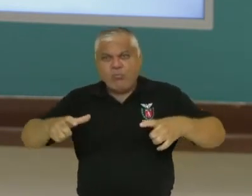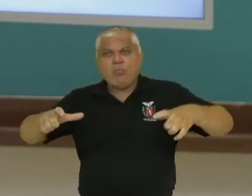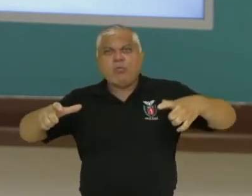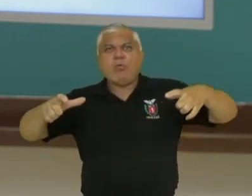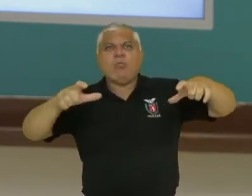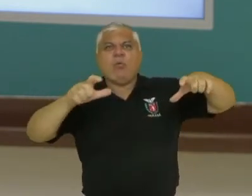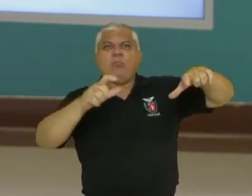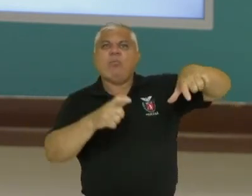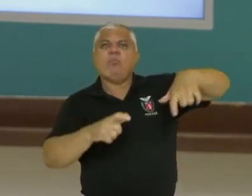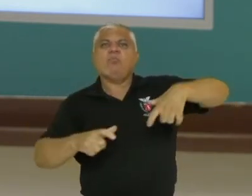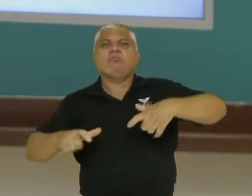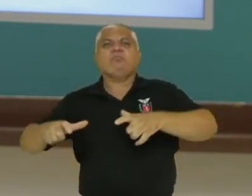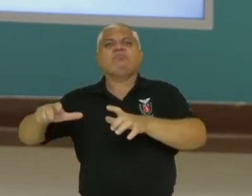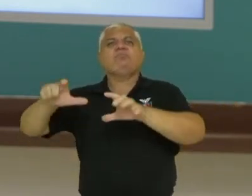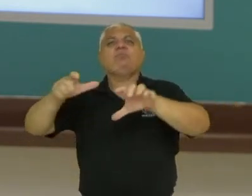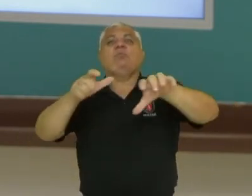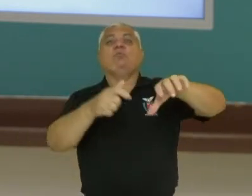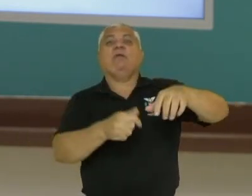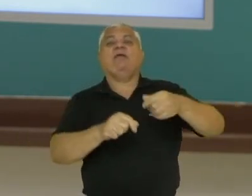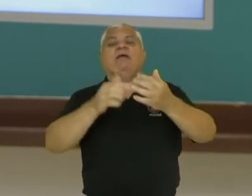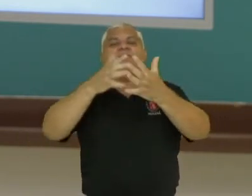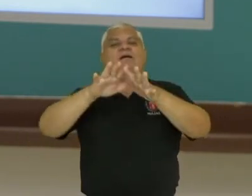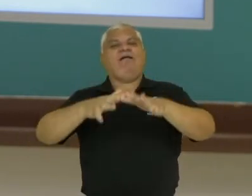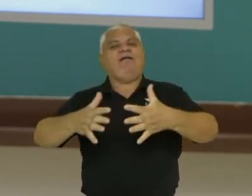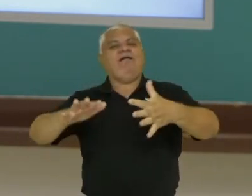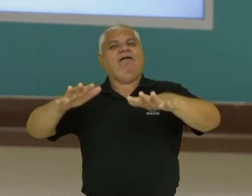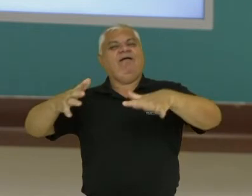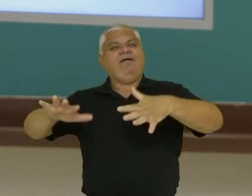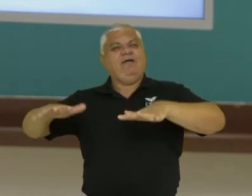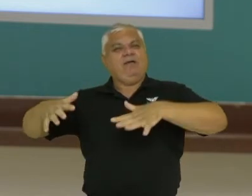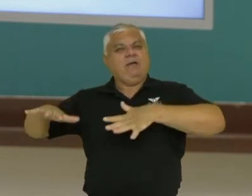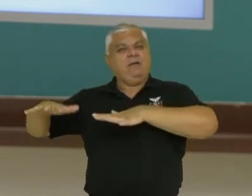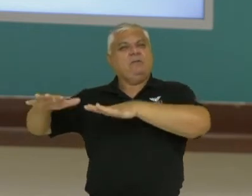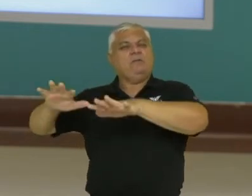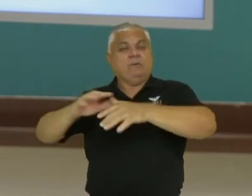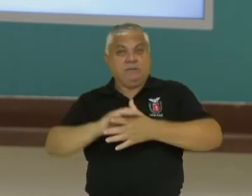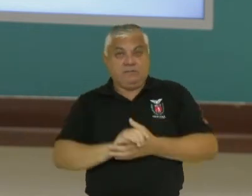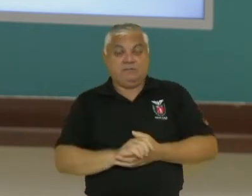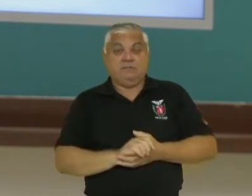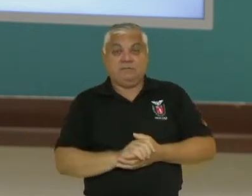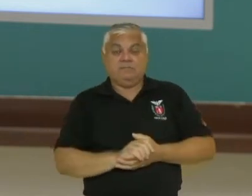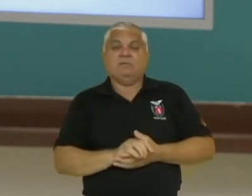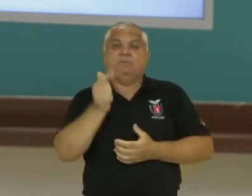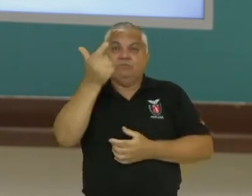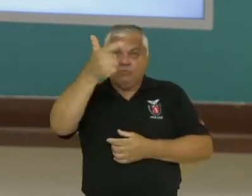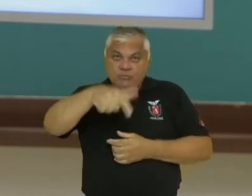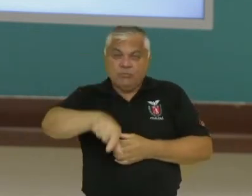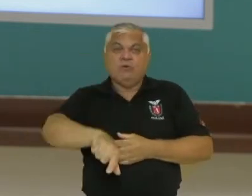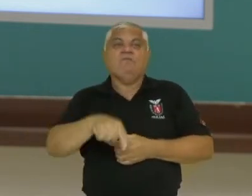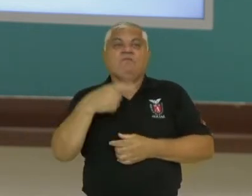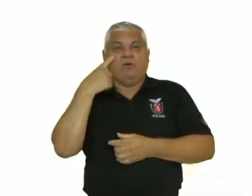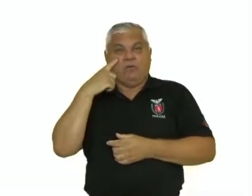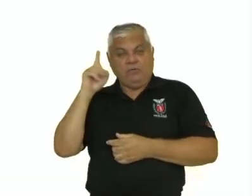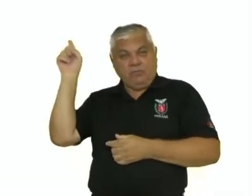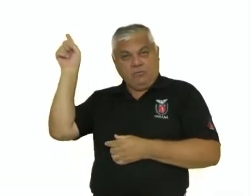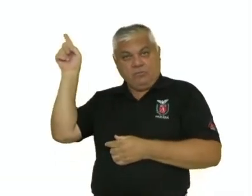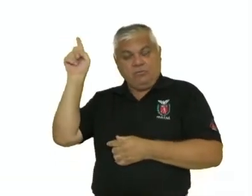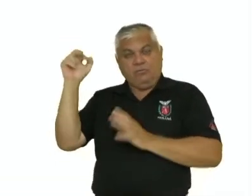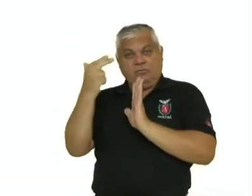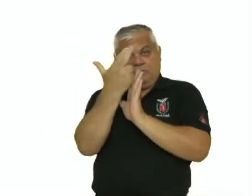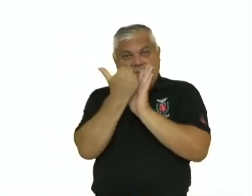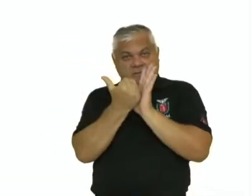e originando os oceanos primitivos. Novamente, a gente tem esse desenho